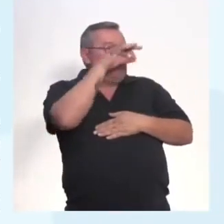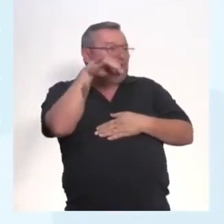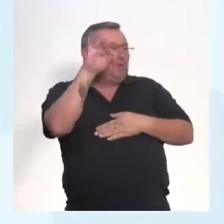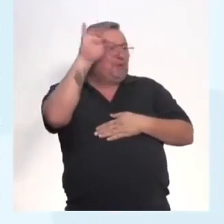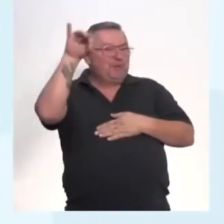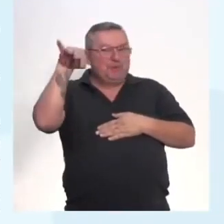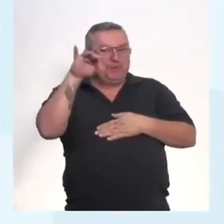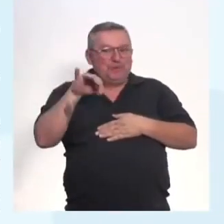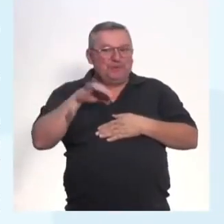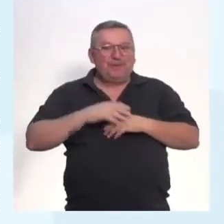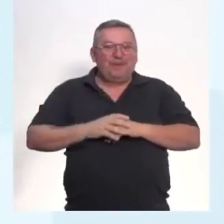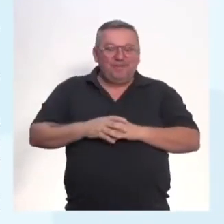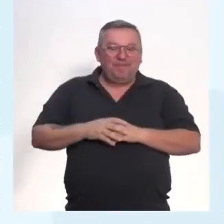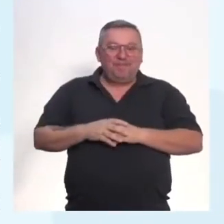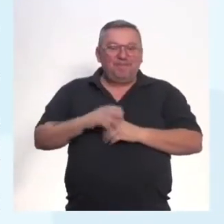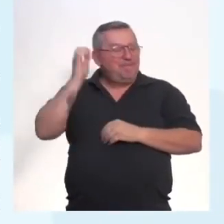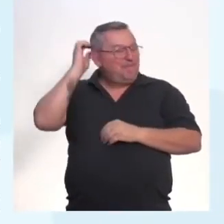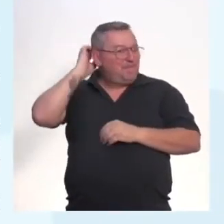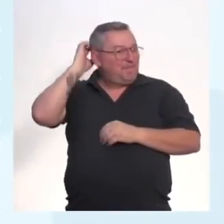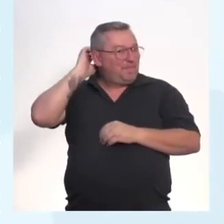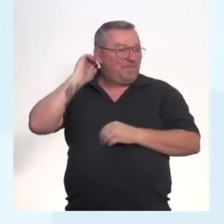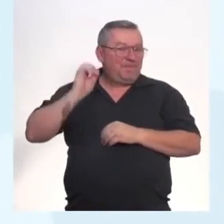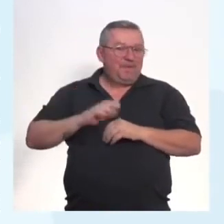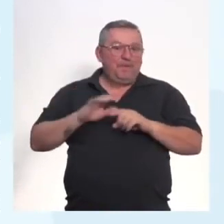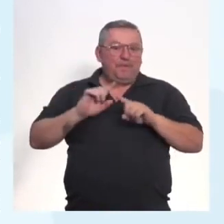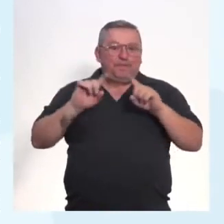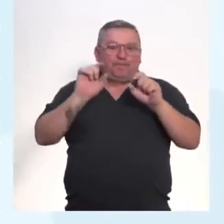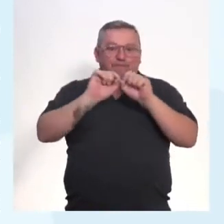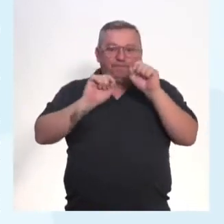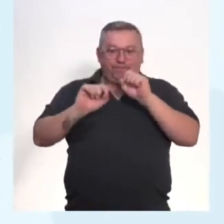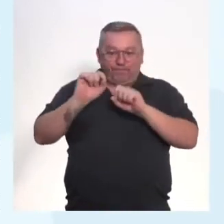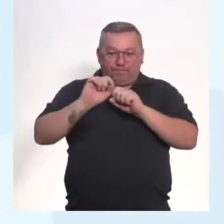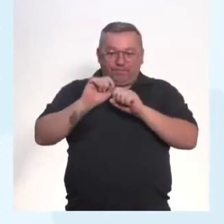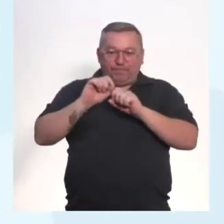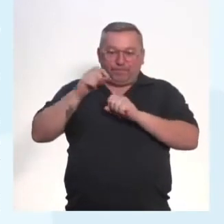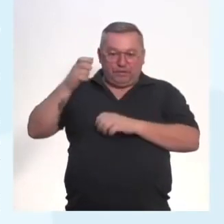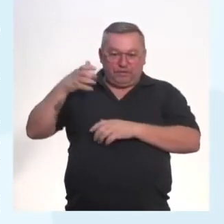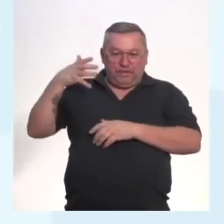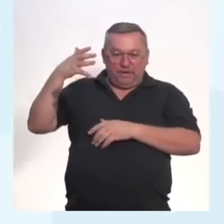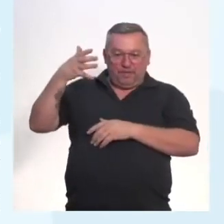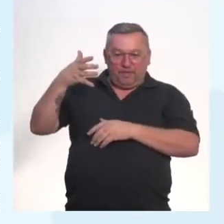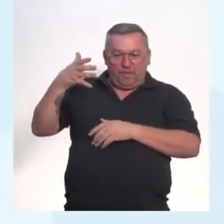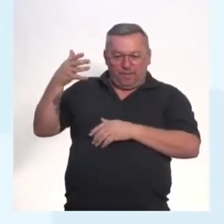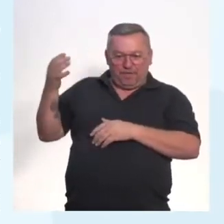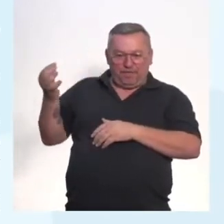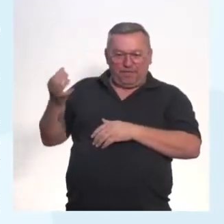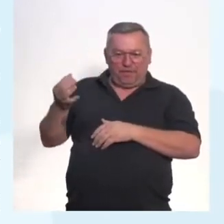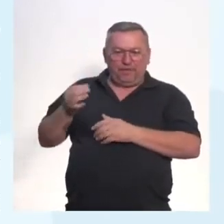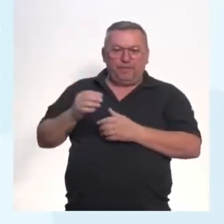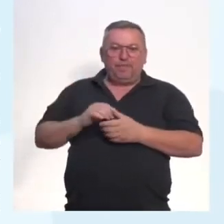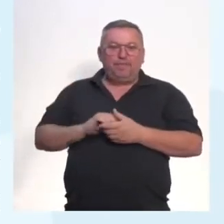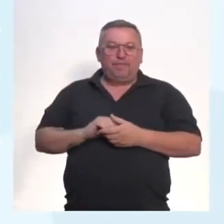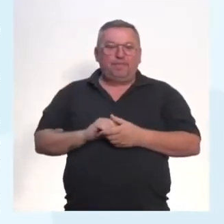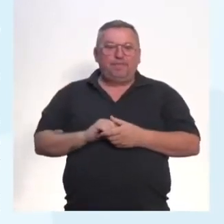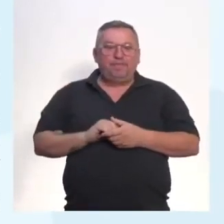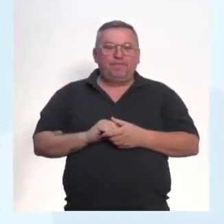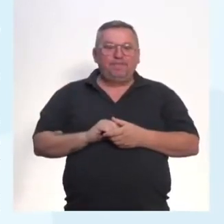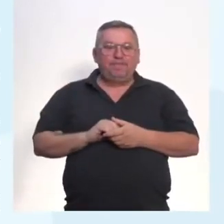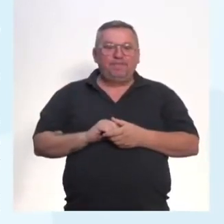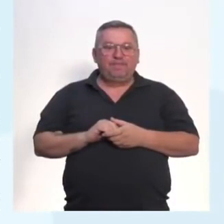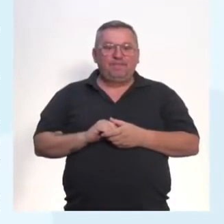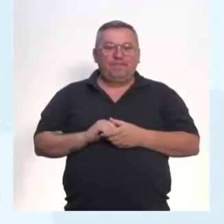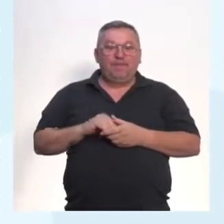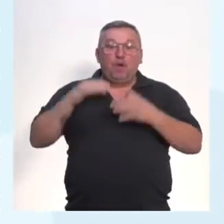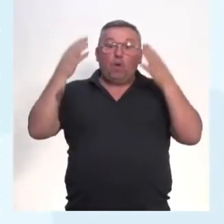bom. Certo, Mônica? Então, vamos lá. E aí, você faz o narrador, que você é toda das vozes? Então tá bom, vamos Faz lá. o narrador, vai.